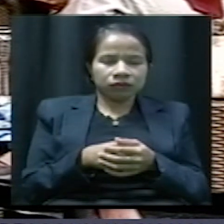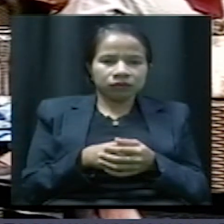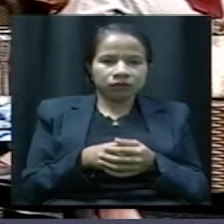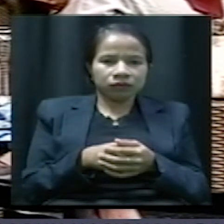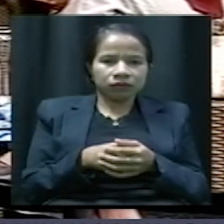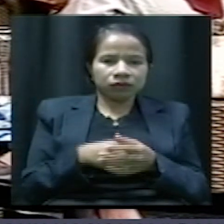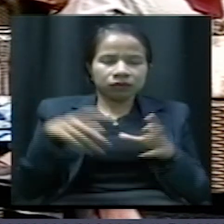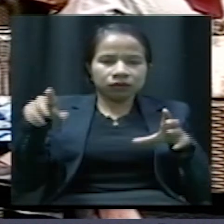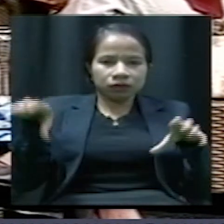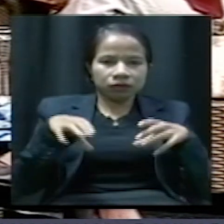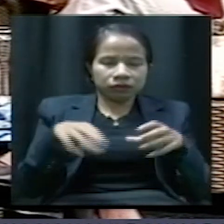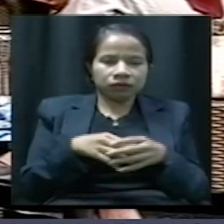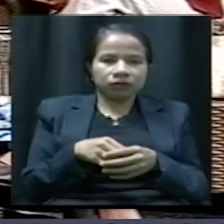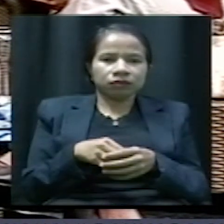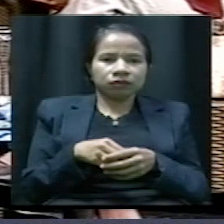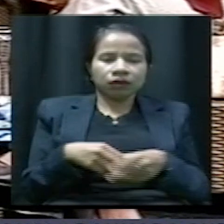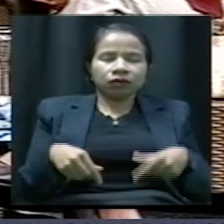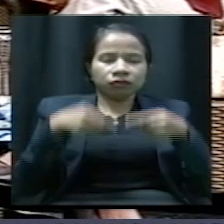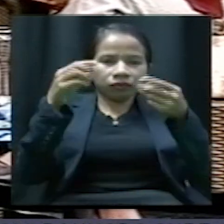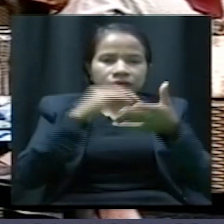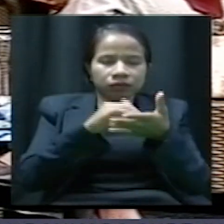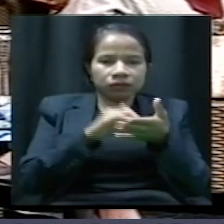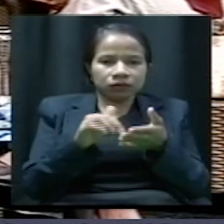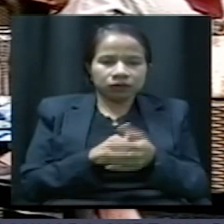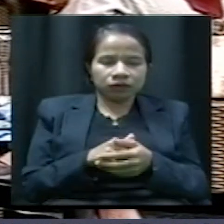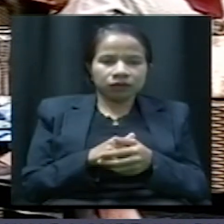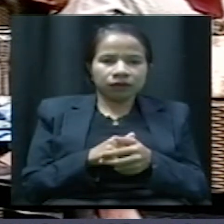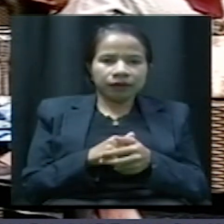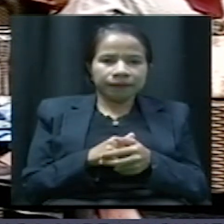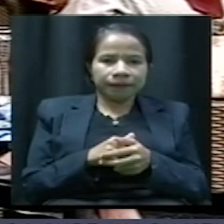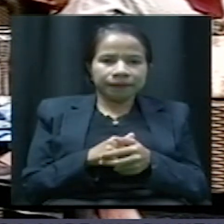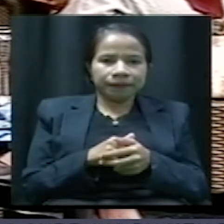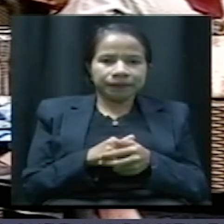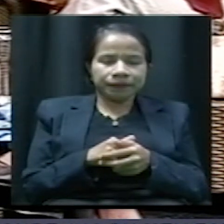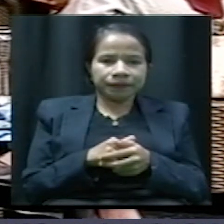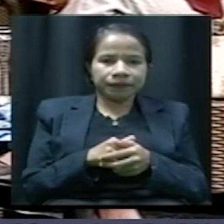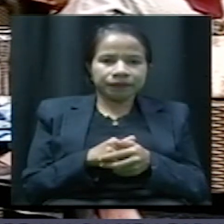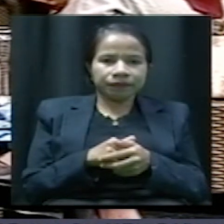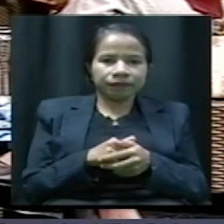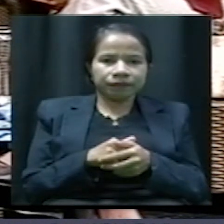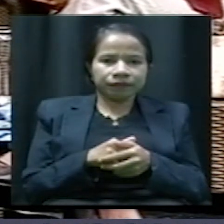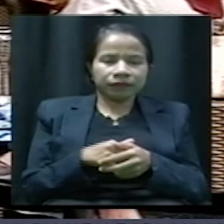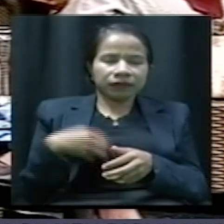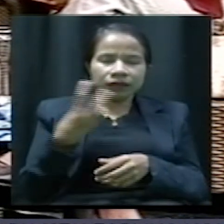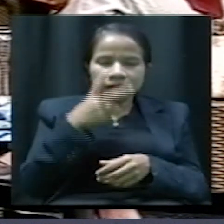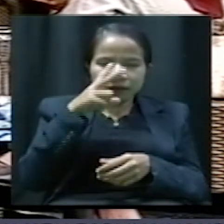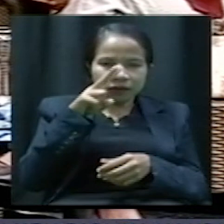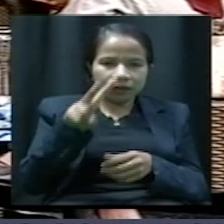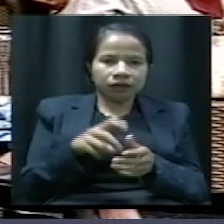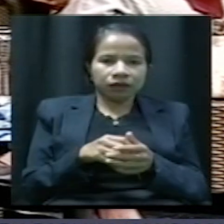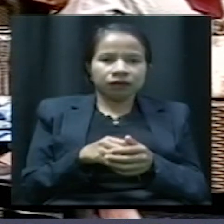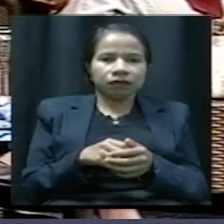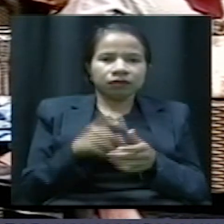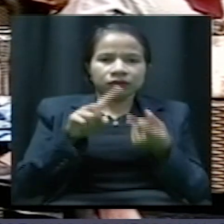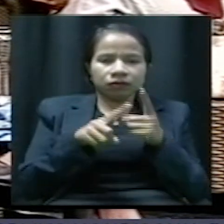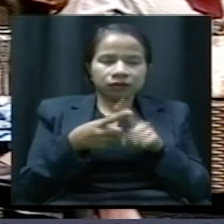a capacitação bait ne a mão de obra nebe dia a itare kata